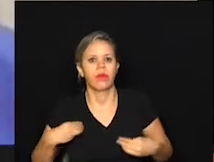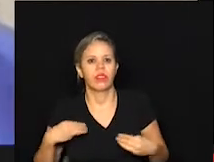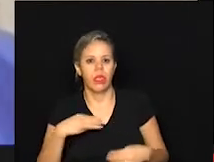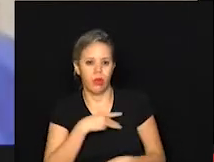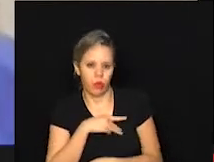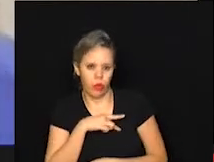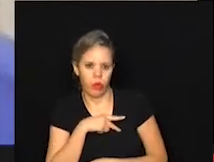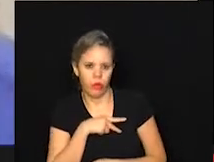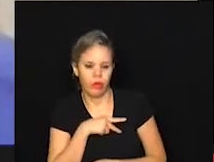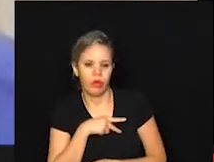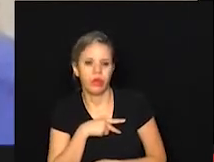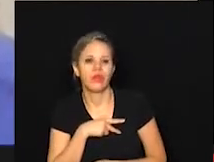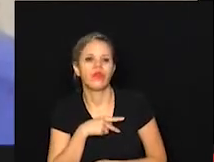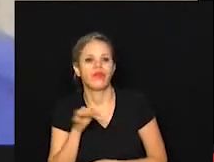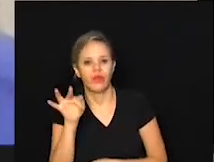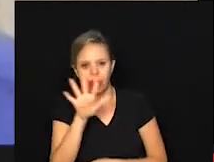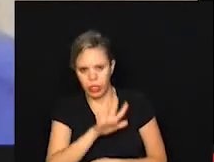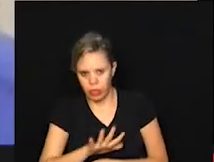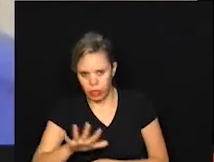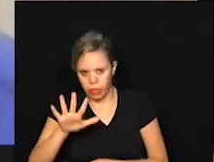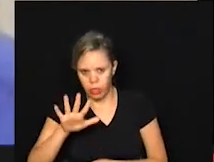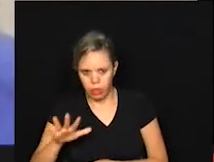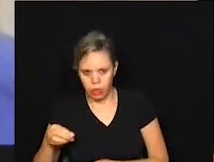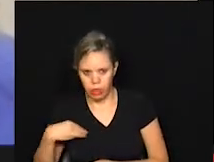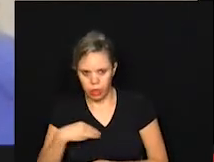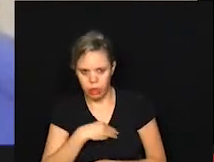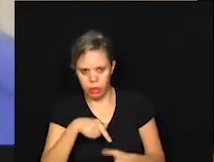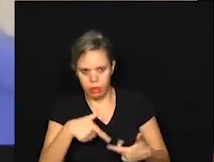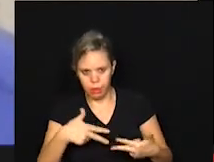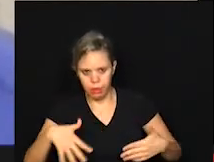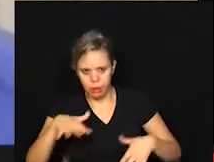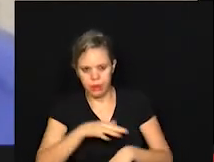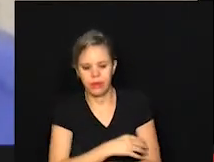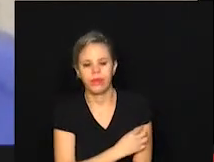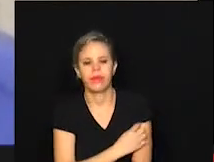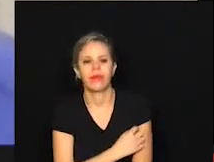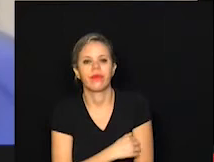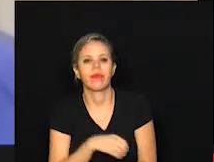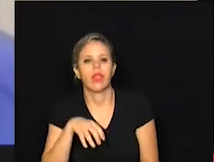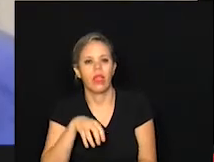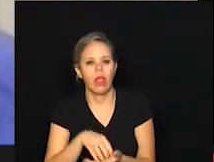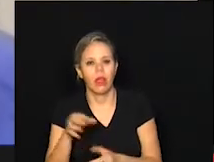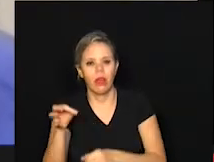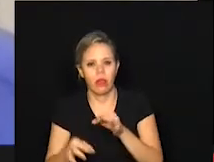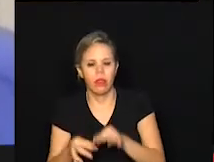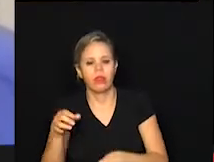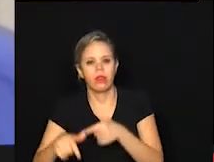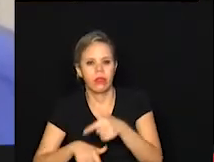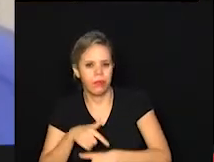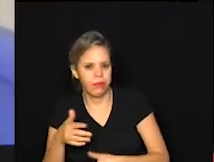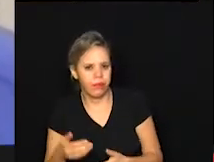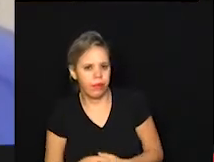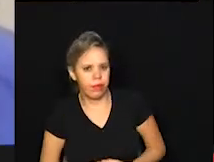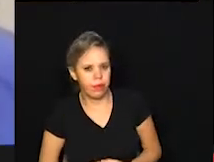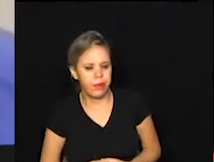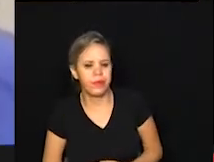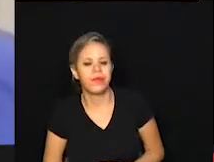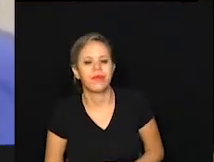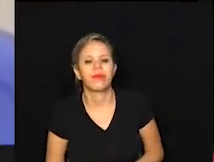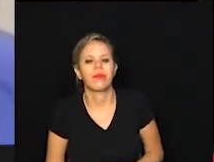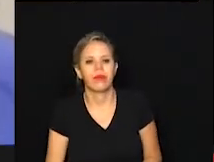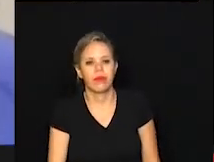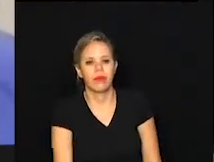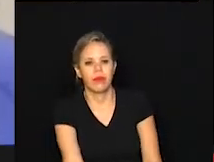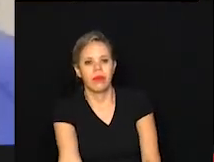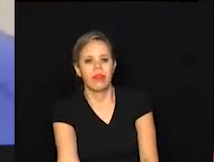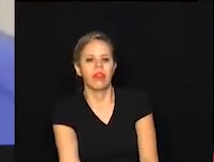Público Civil, Federal, Ministério Público do Trabalho, Tribunal Regional do Trabalho, enfim,